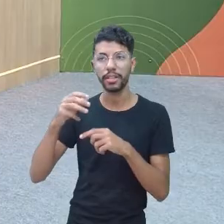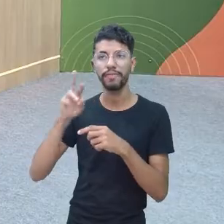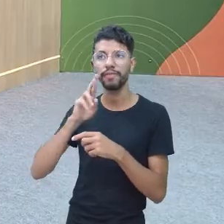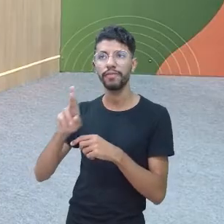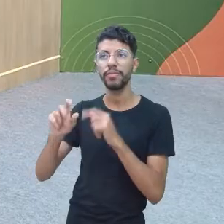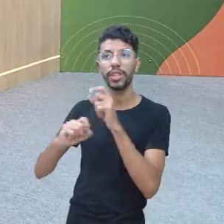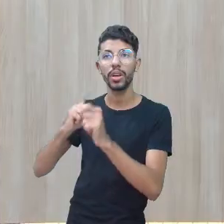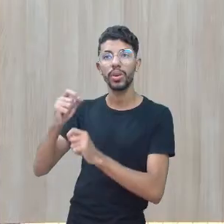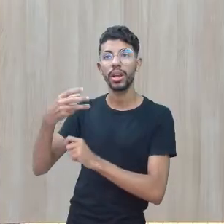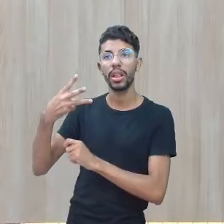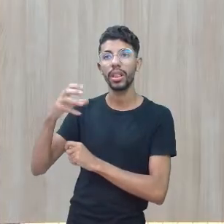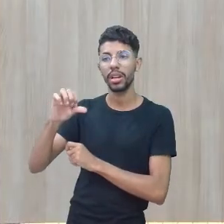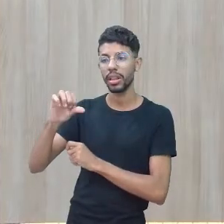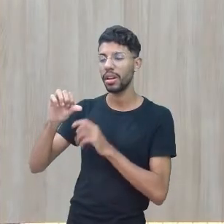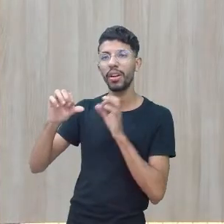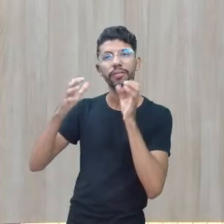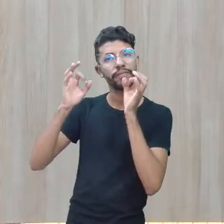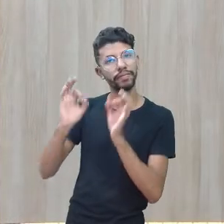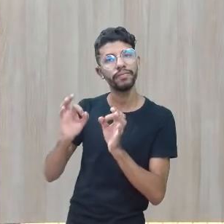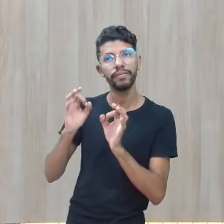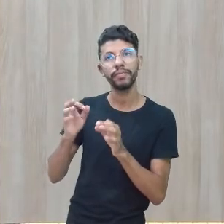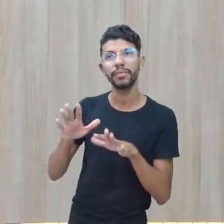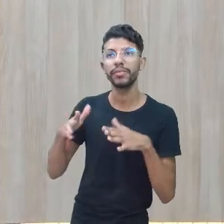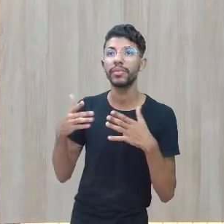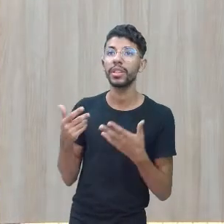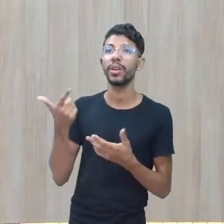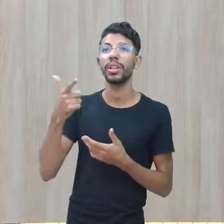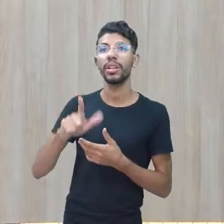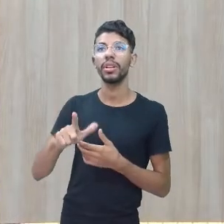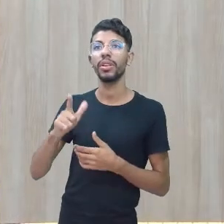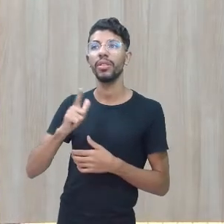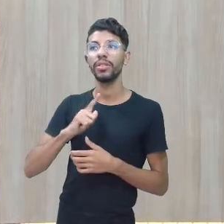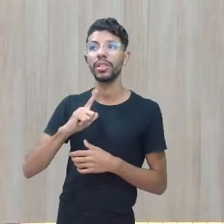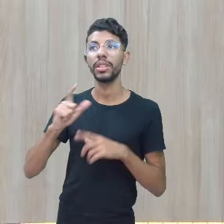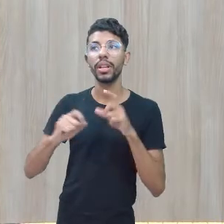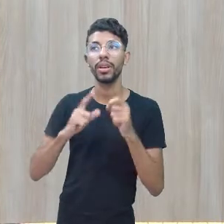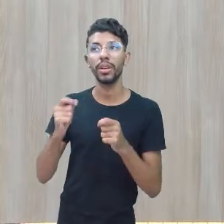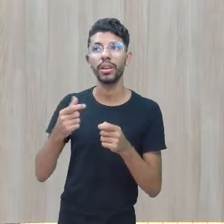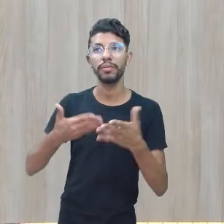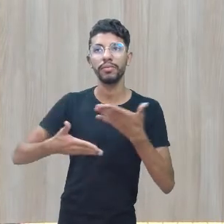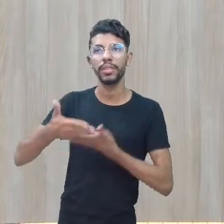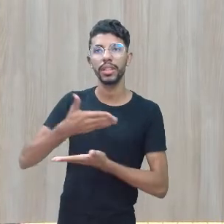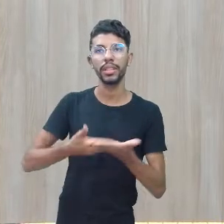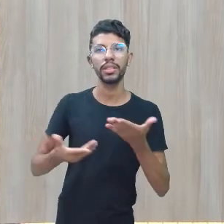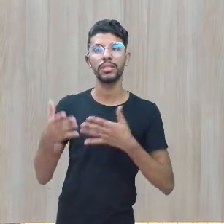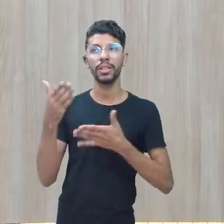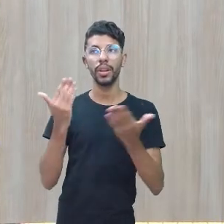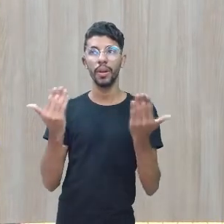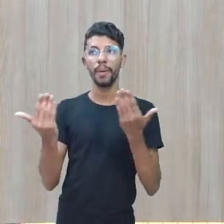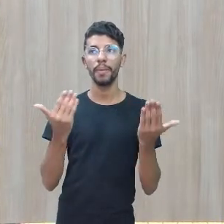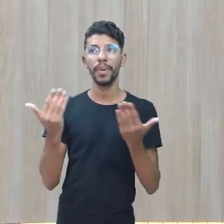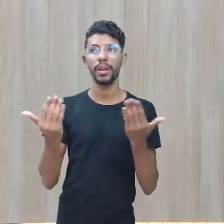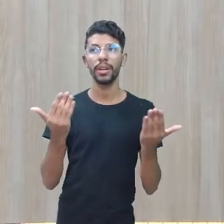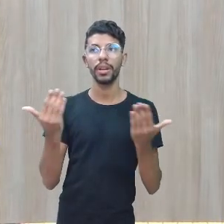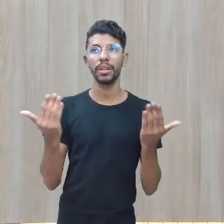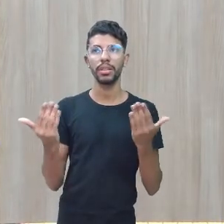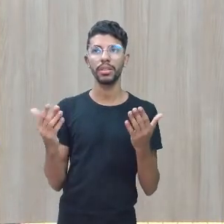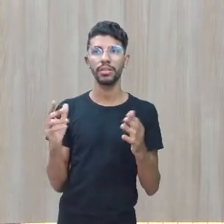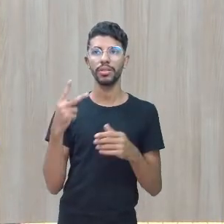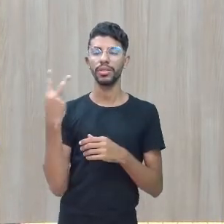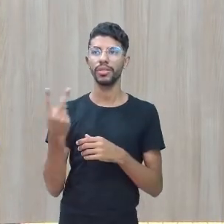certo? Mais uma vez, a gente tem essa relação de comparação entre os valores, tá? Aqui a gente